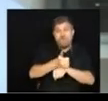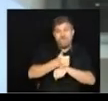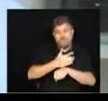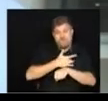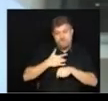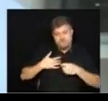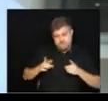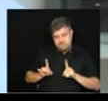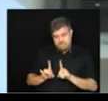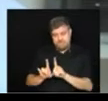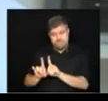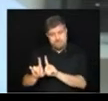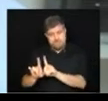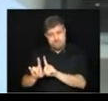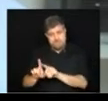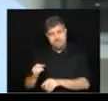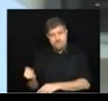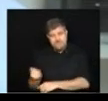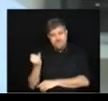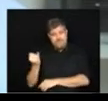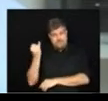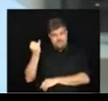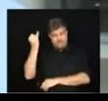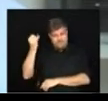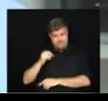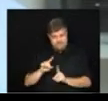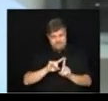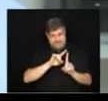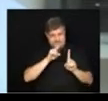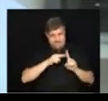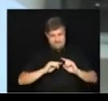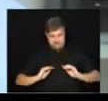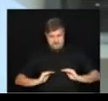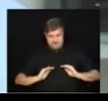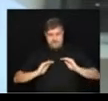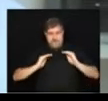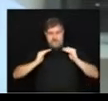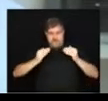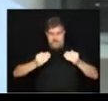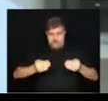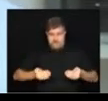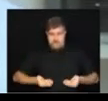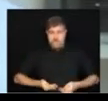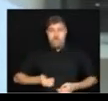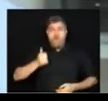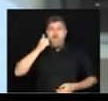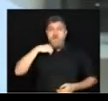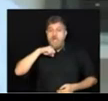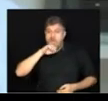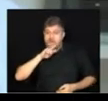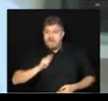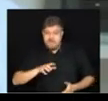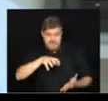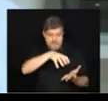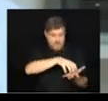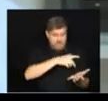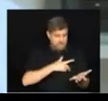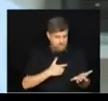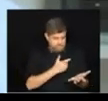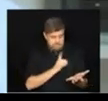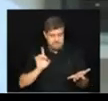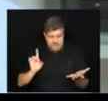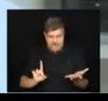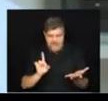saúde. É muito importante que, durante a gestação, a mãe tenha o seu registro num posto de saúde, ou